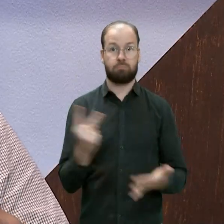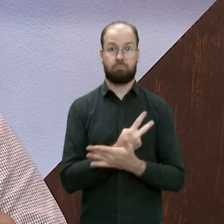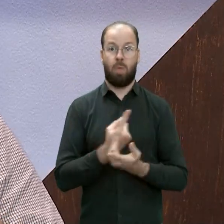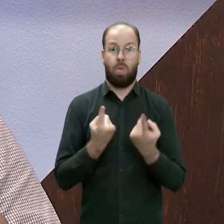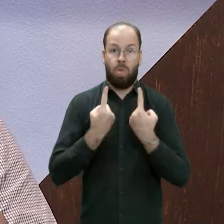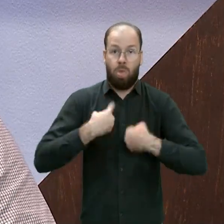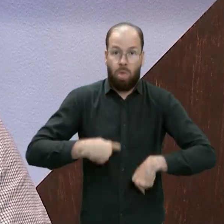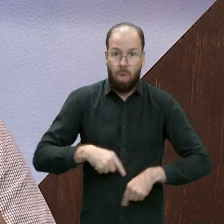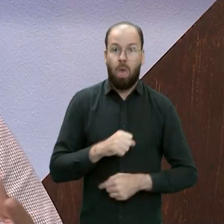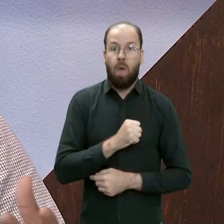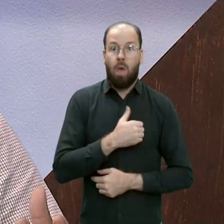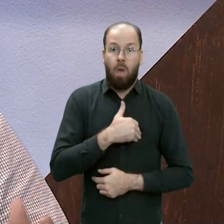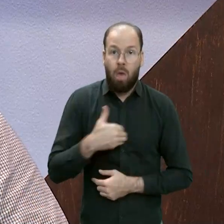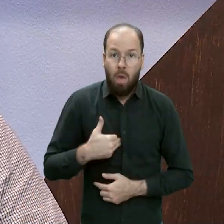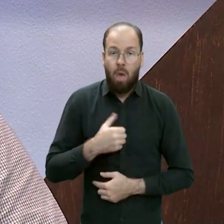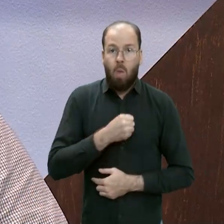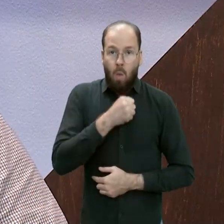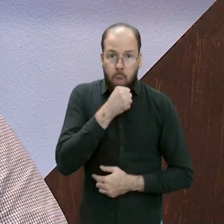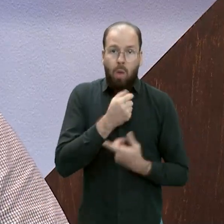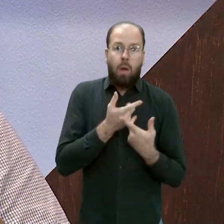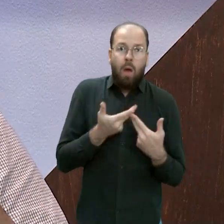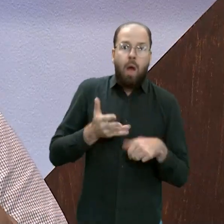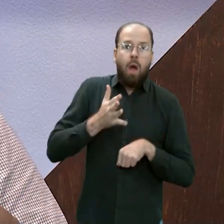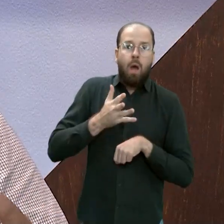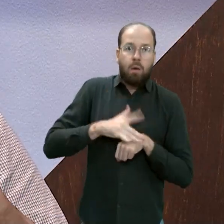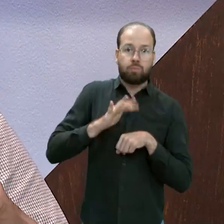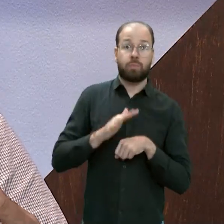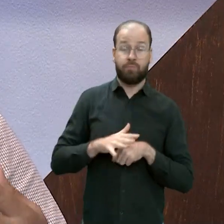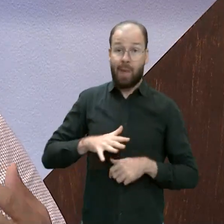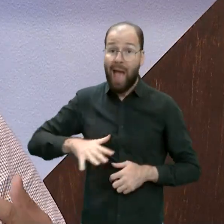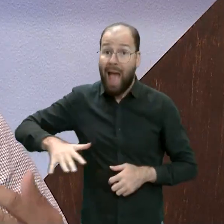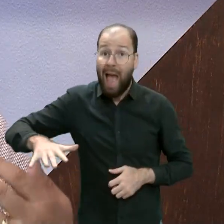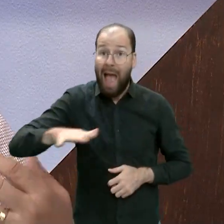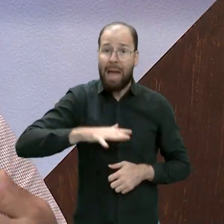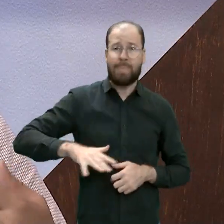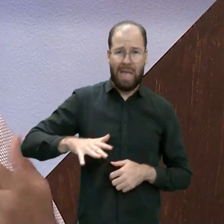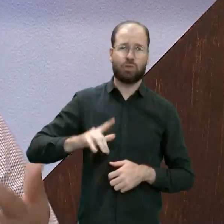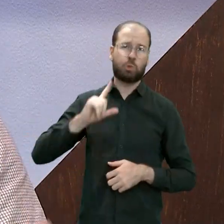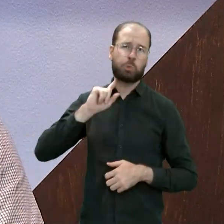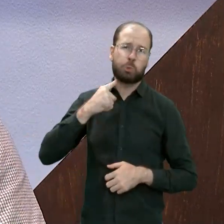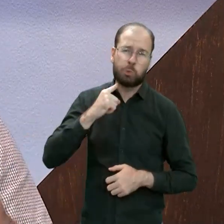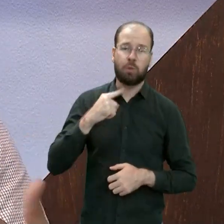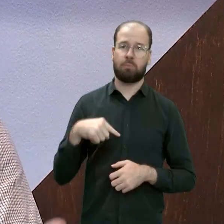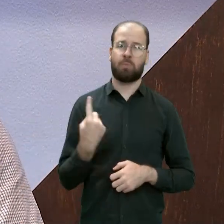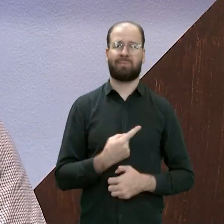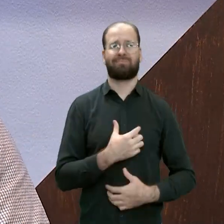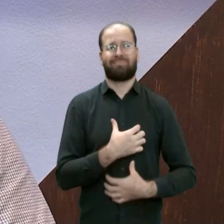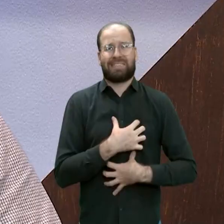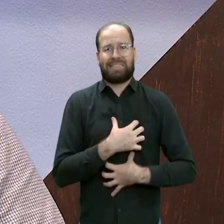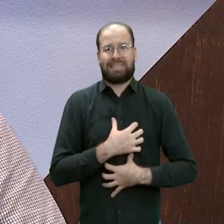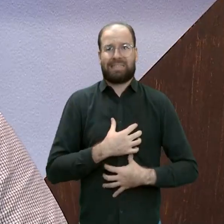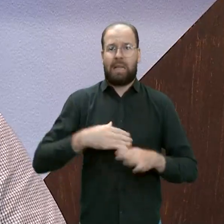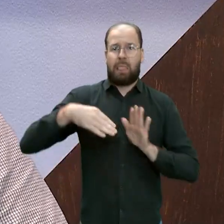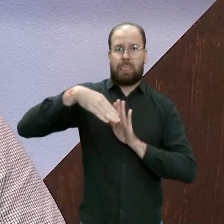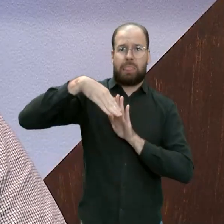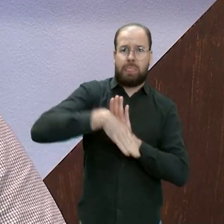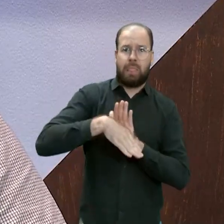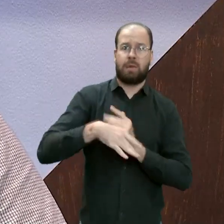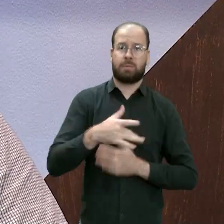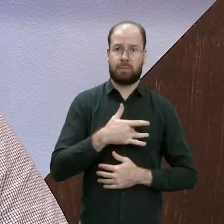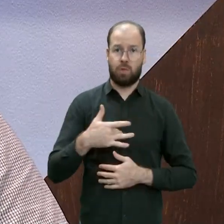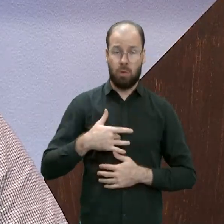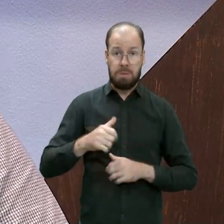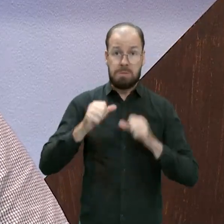E nos ambientes insalubres, a gente sente os efeitos e quando a gente sente os danos, isso já pode ser